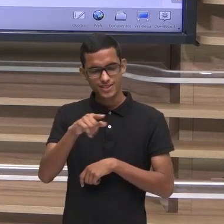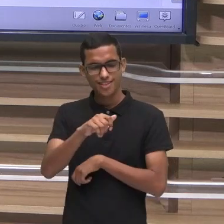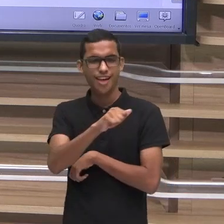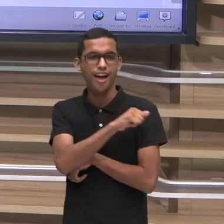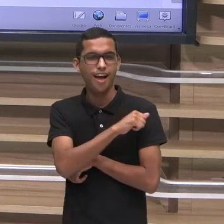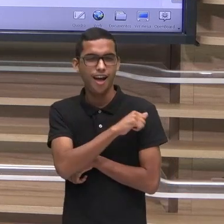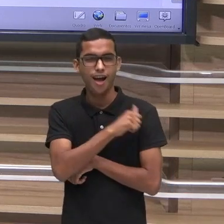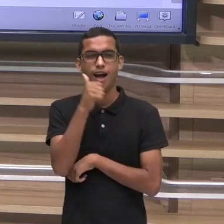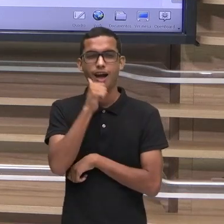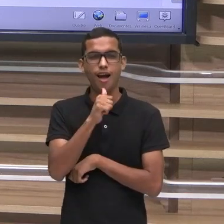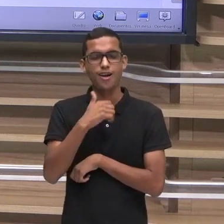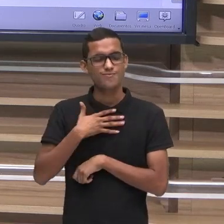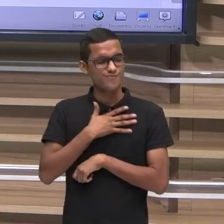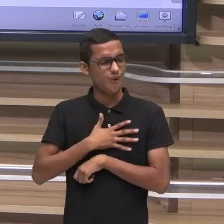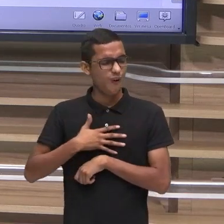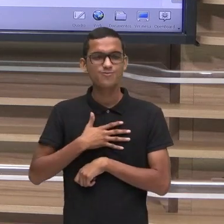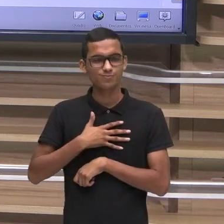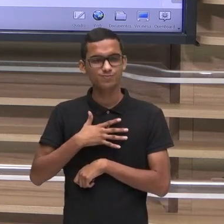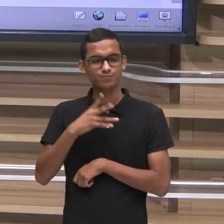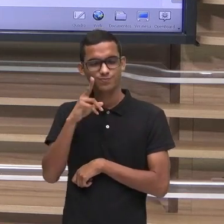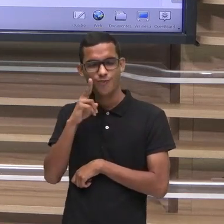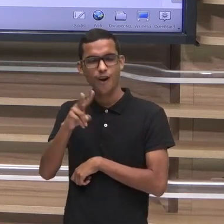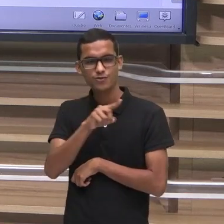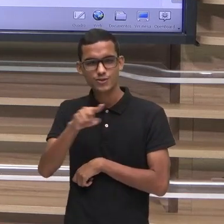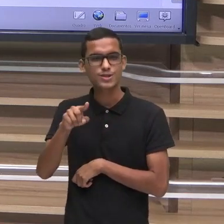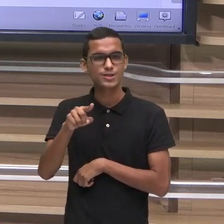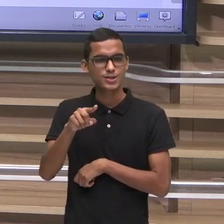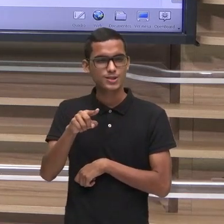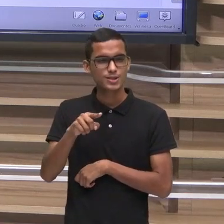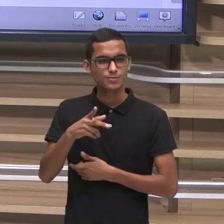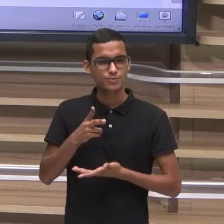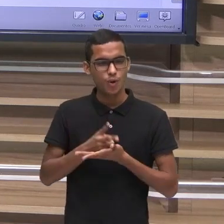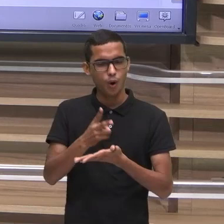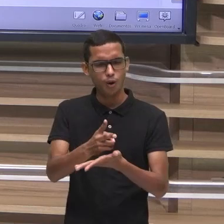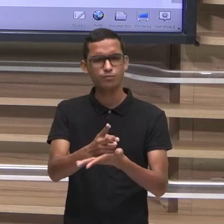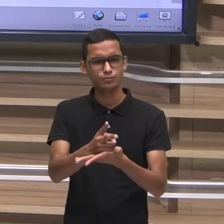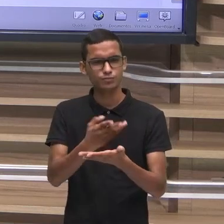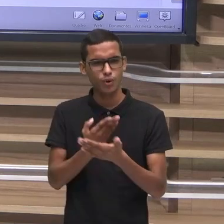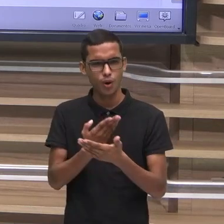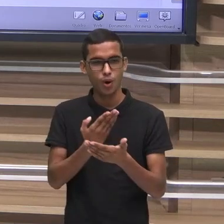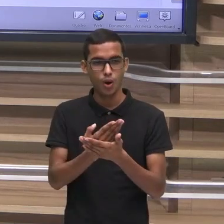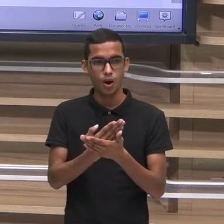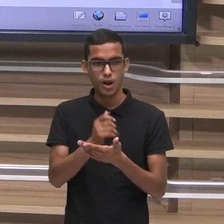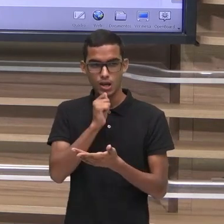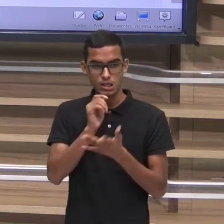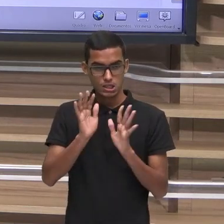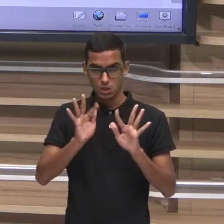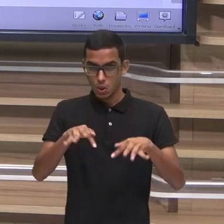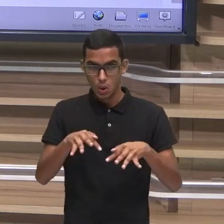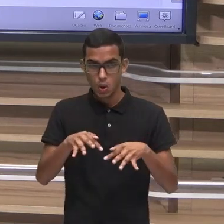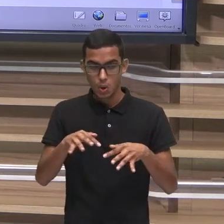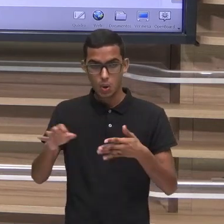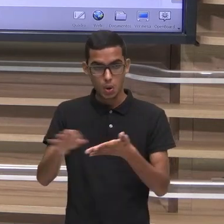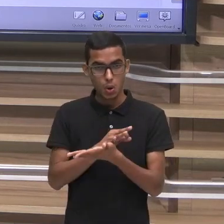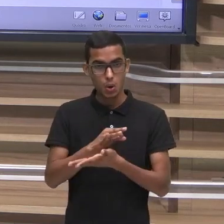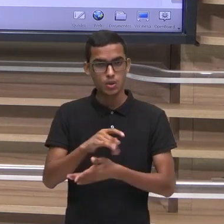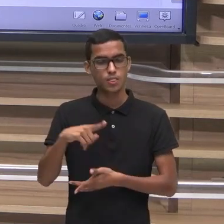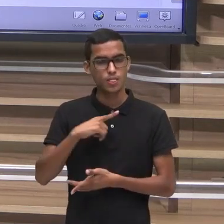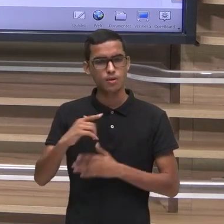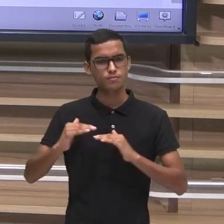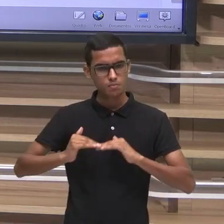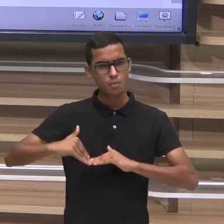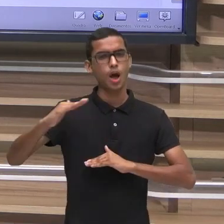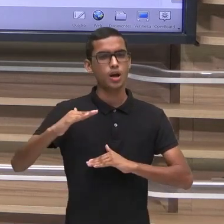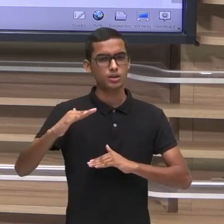alunas. Gostando de ver, né? Conto com vocês para seguirem aí, porque ainda não terminou nossa correção. Temos muito mais.